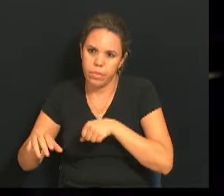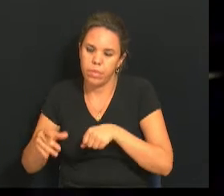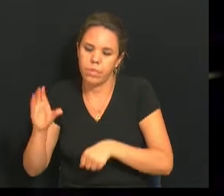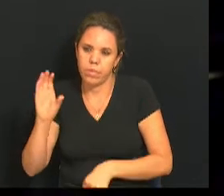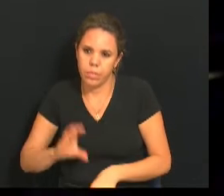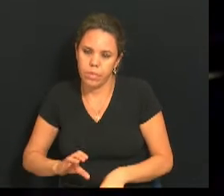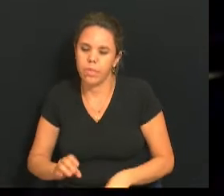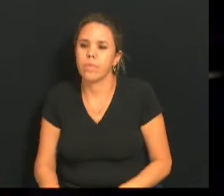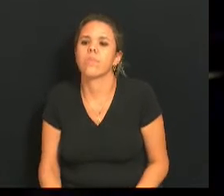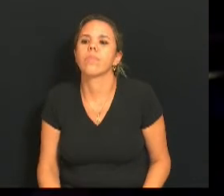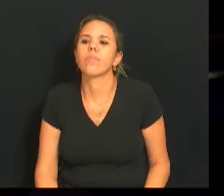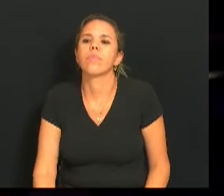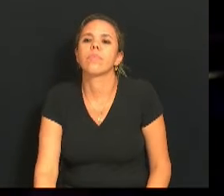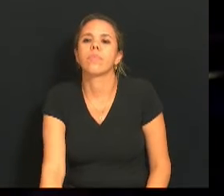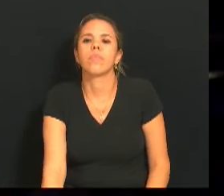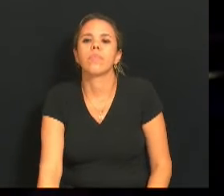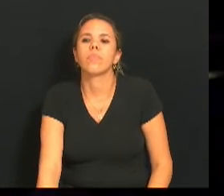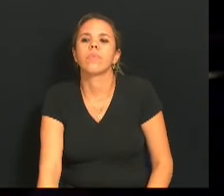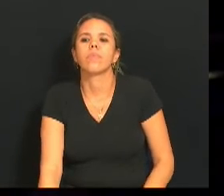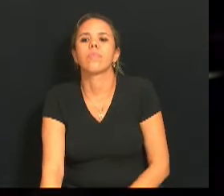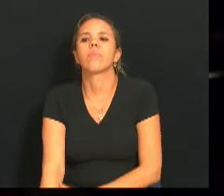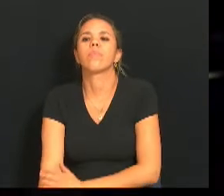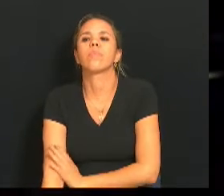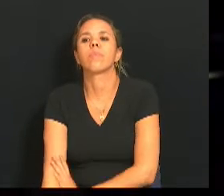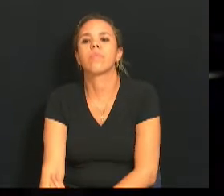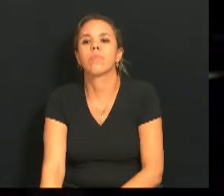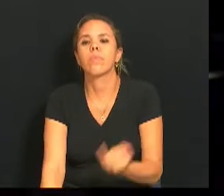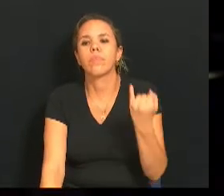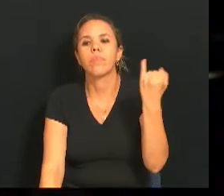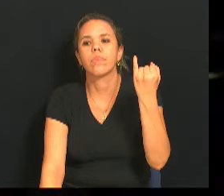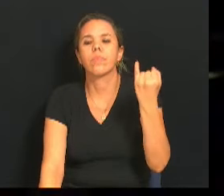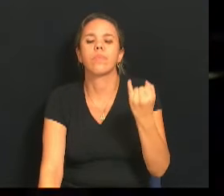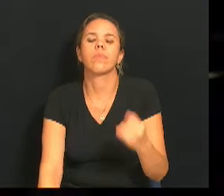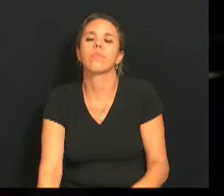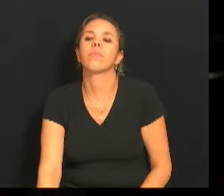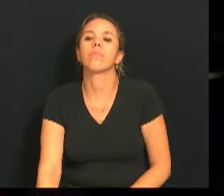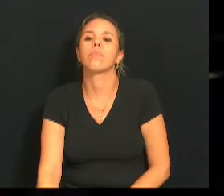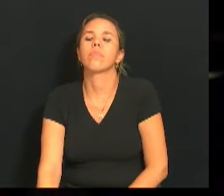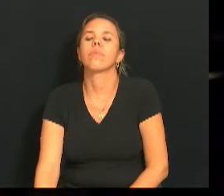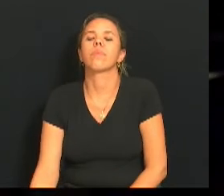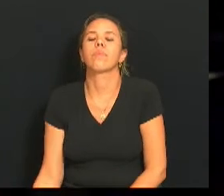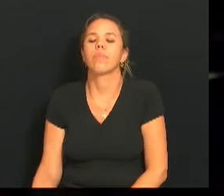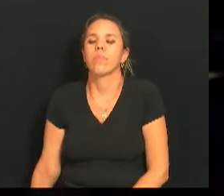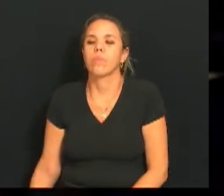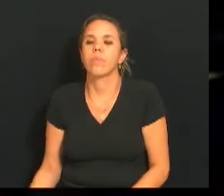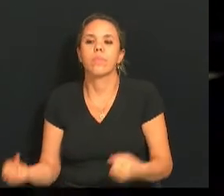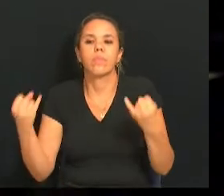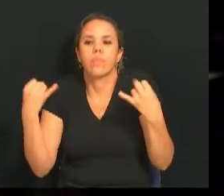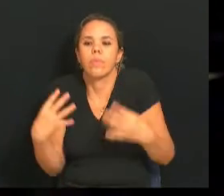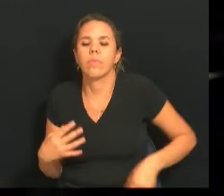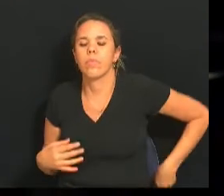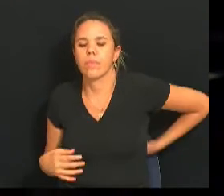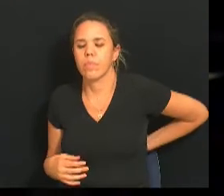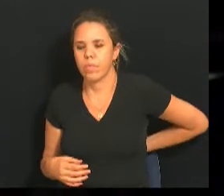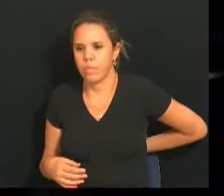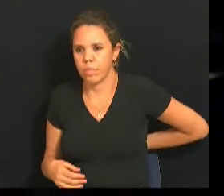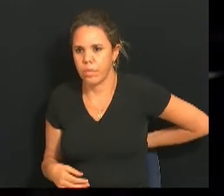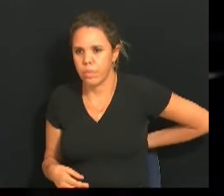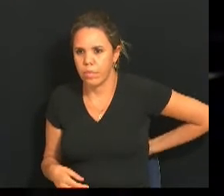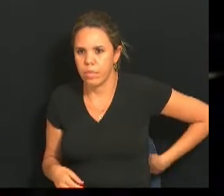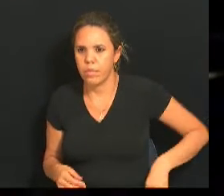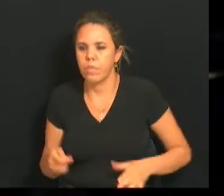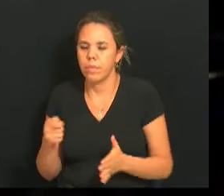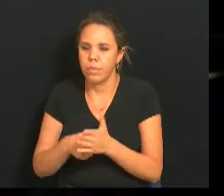de direitos. É importante a gente também situar a questão da gestão democrática no contexto de lutas